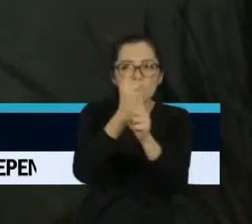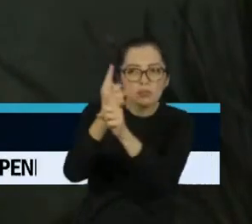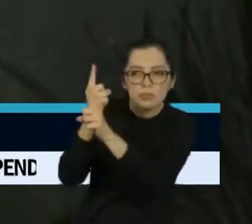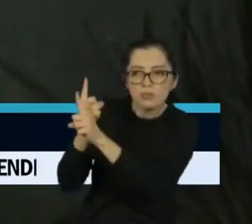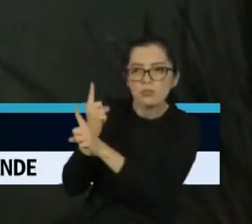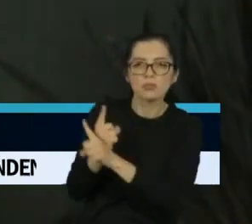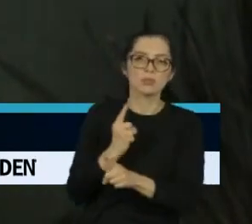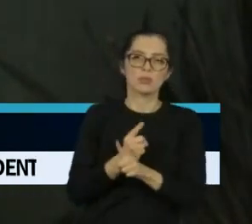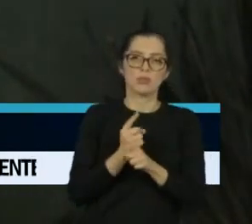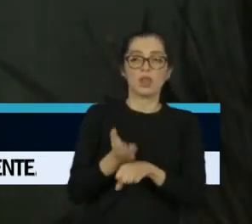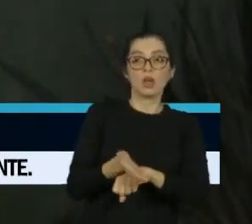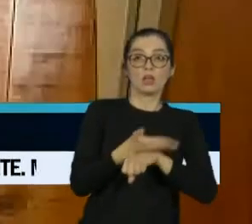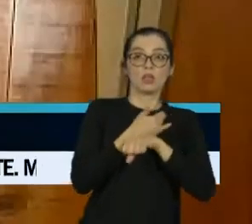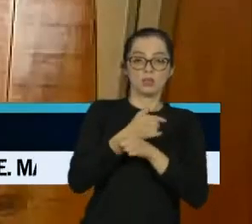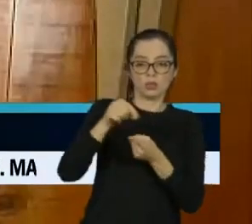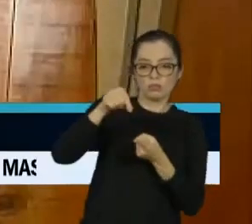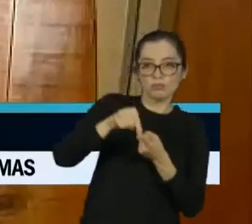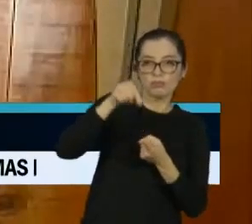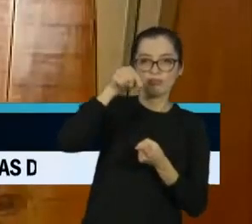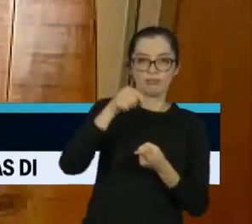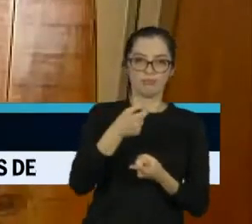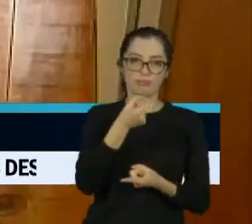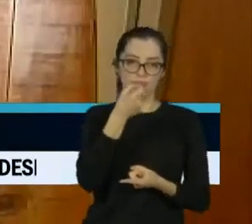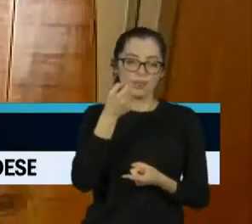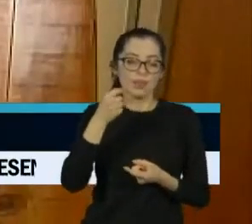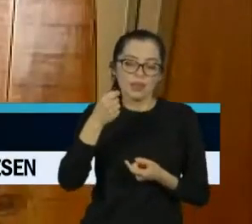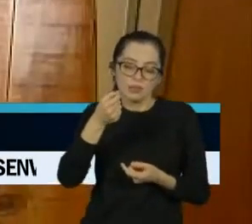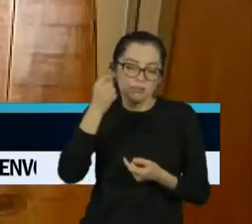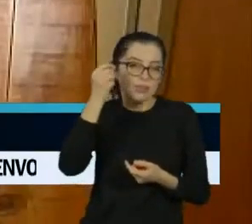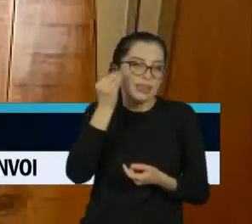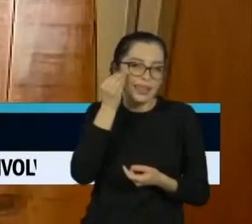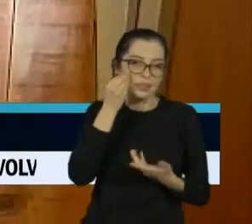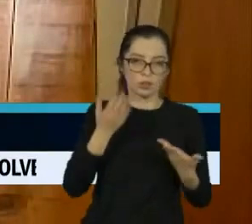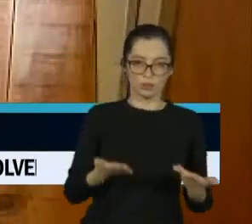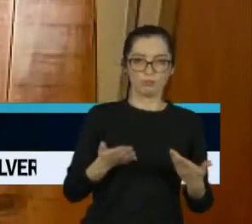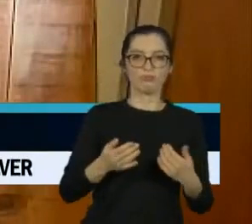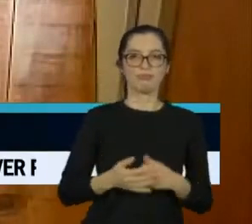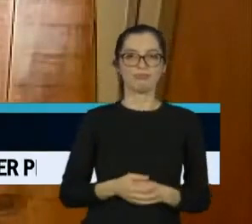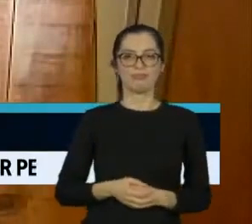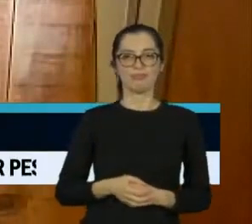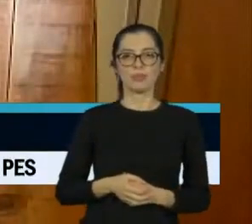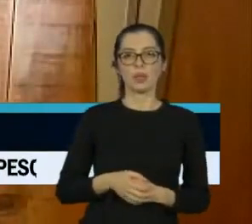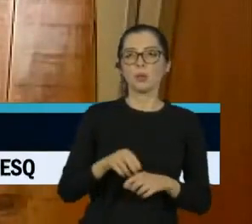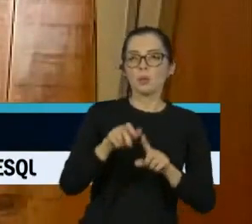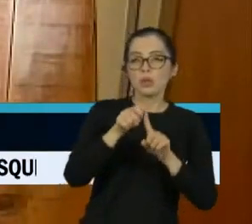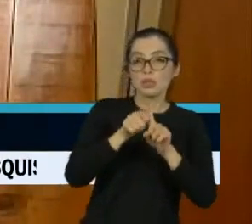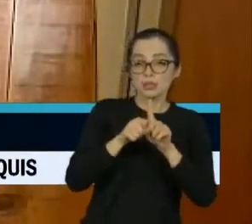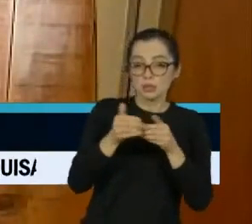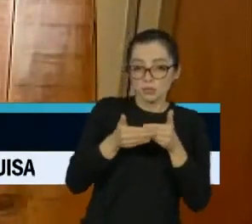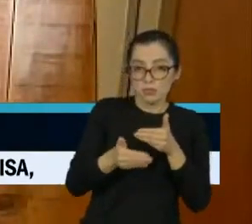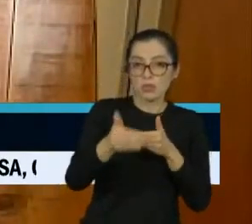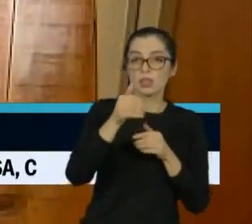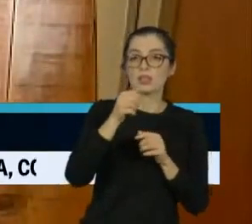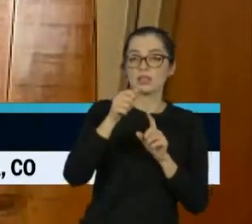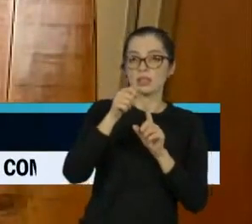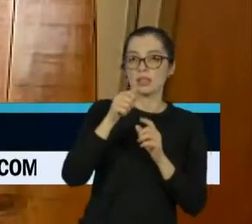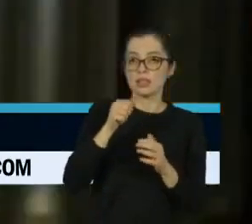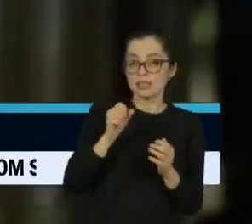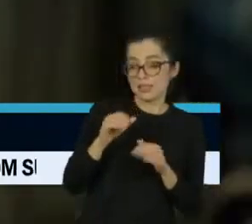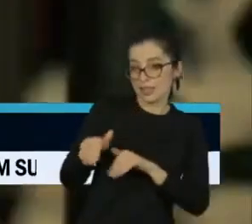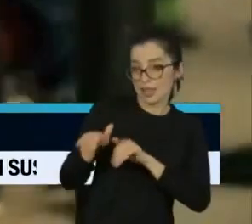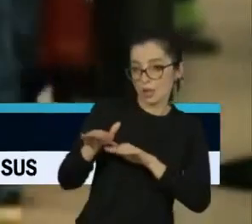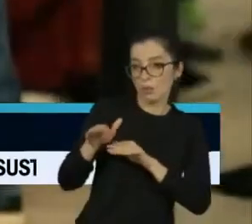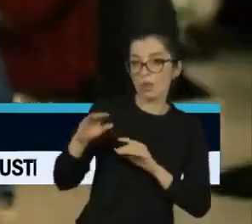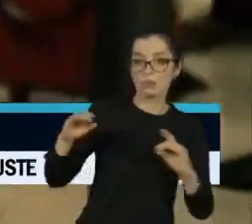da realização dos testes. A última fase dos testes será em dezembro. Os cães serão levados para locais com